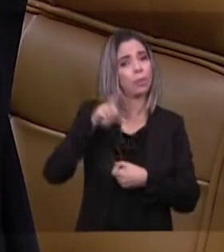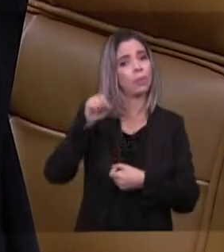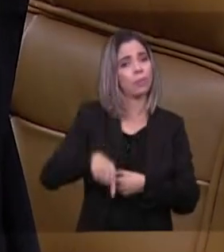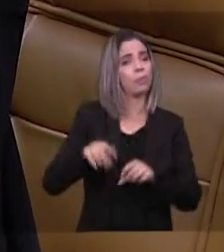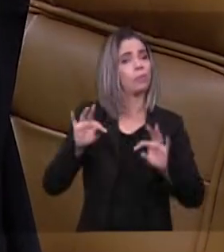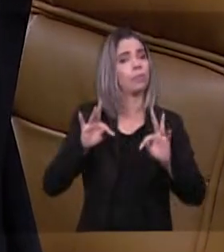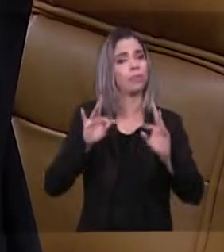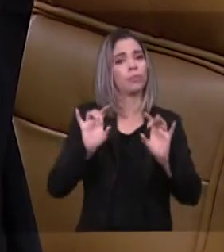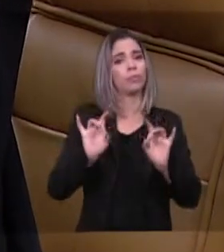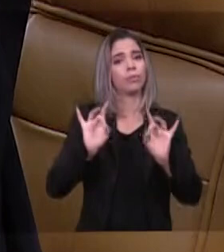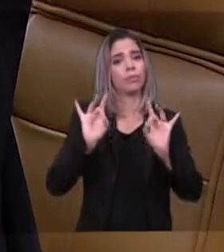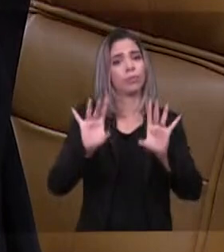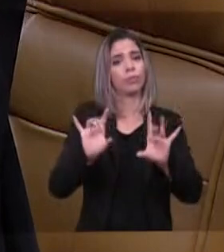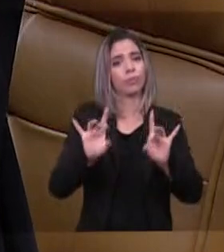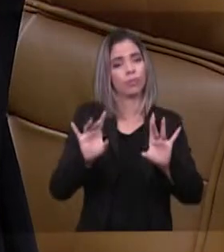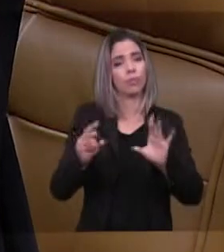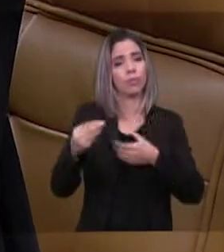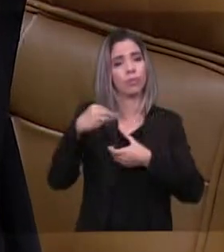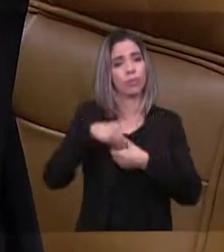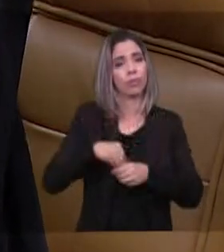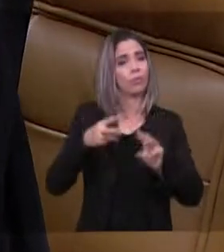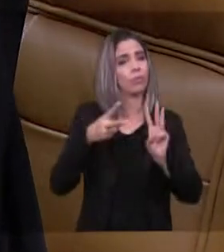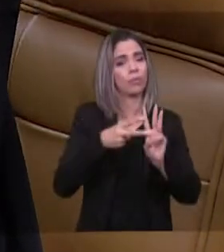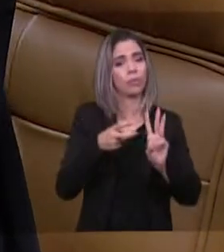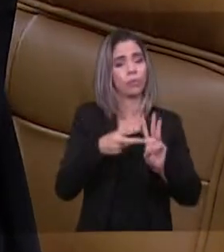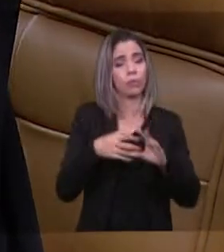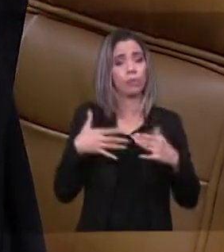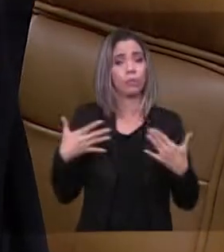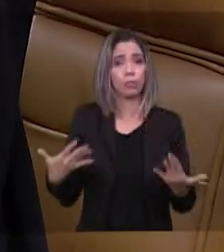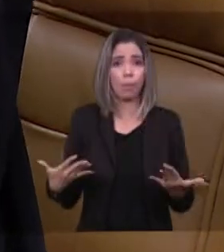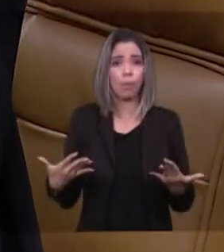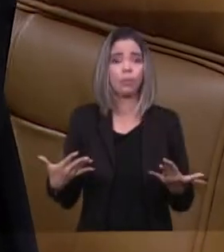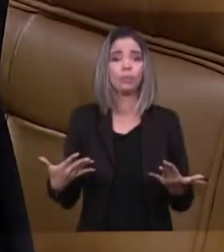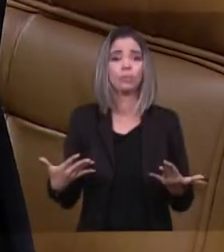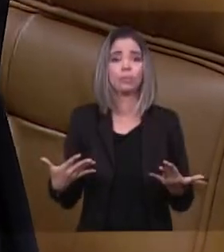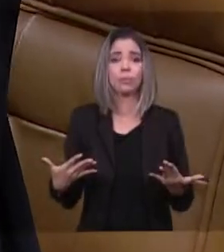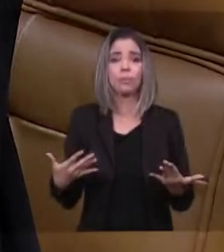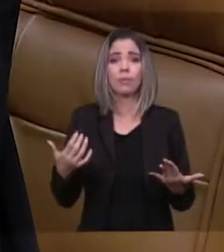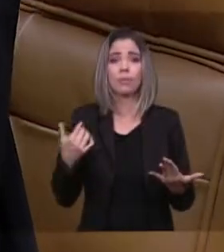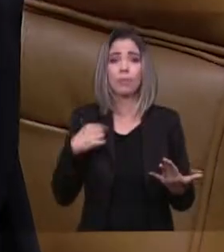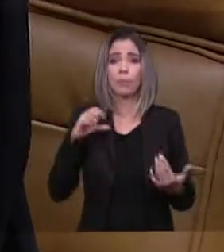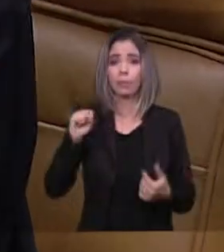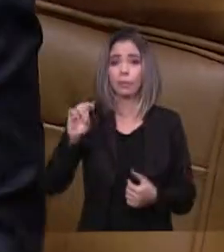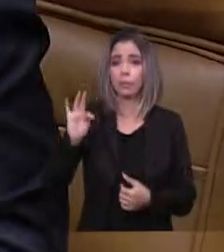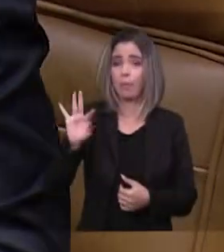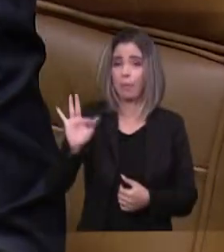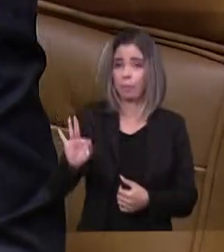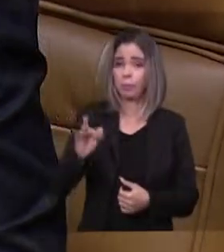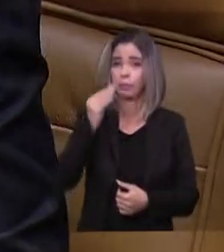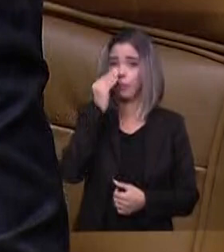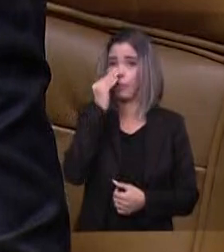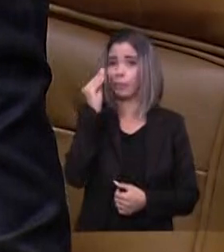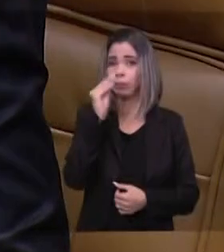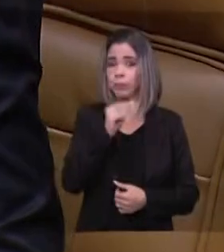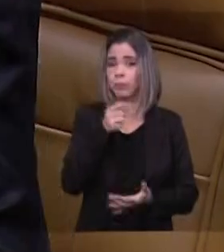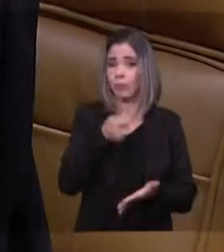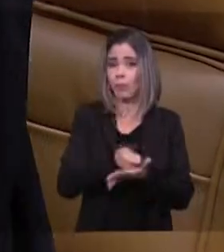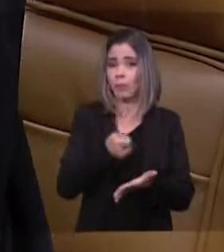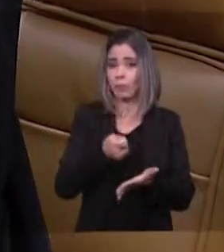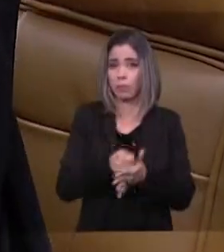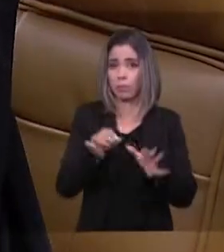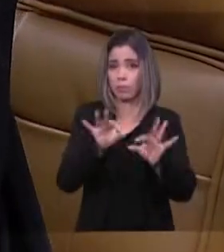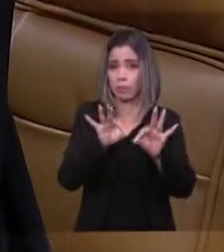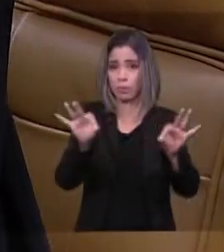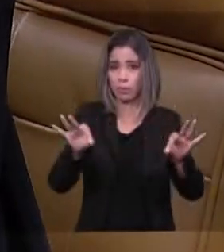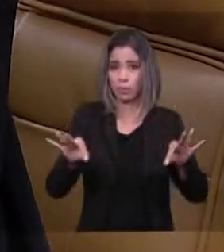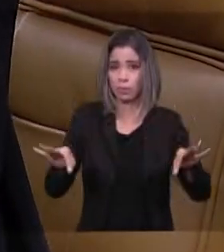inclusive, previsto na ementa daquele acordo. Não por acaso, essa Suprema Corte rejeitou a aplicação obrigatória da tese do